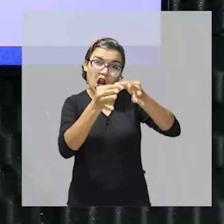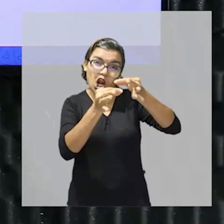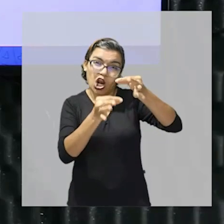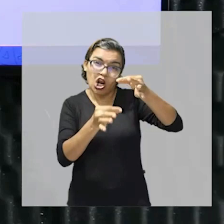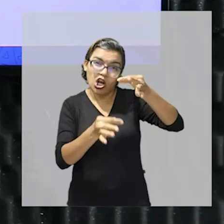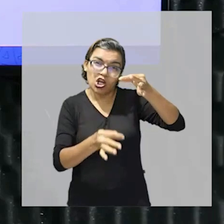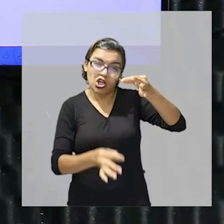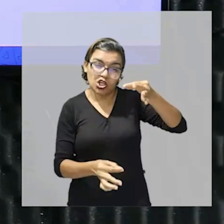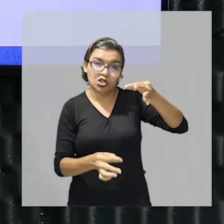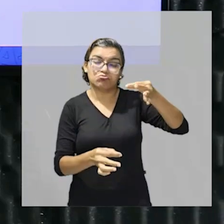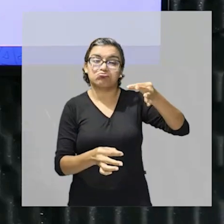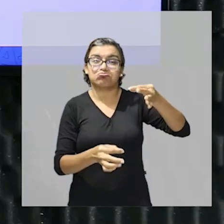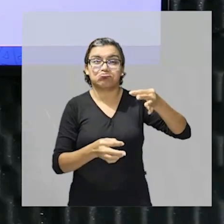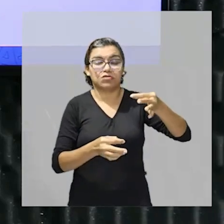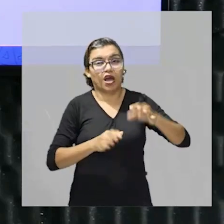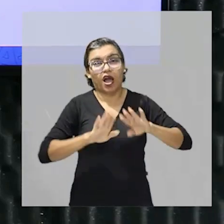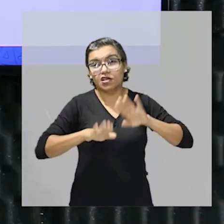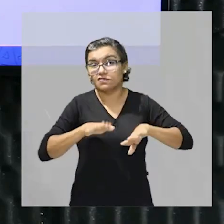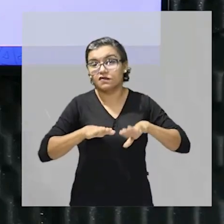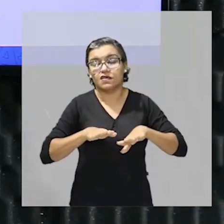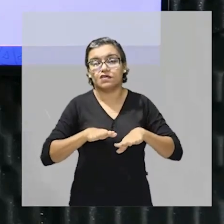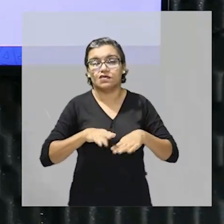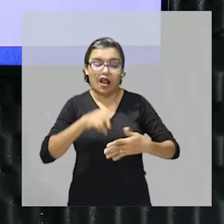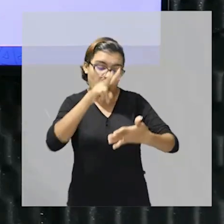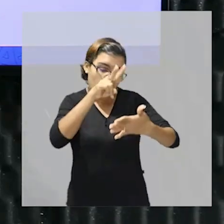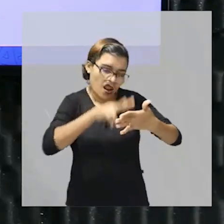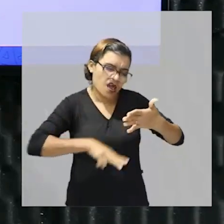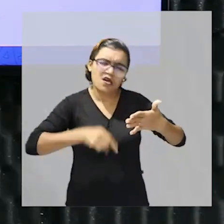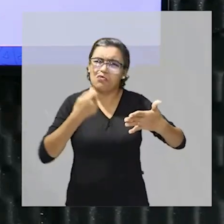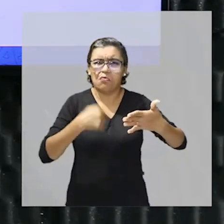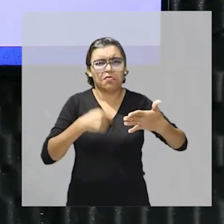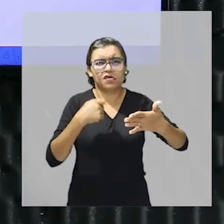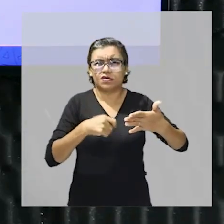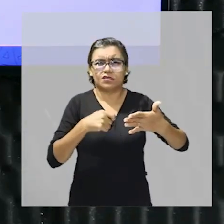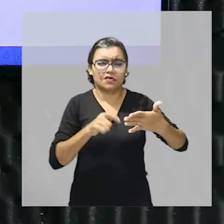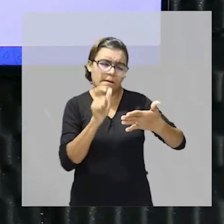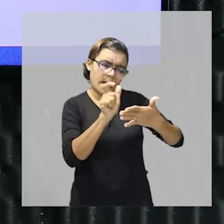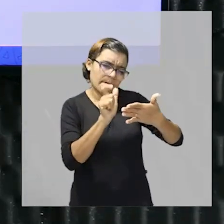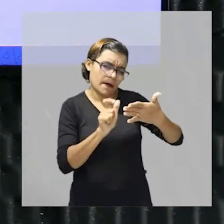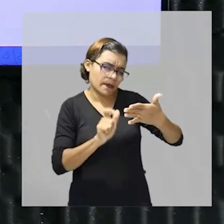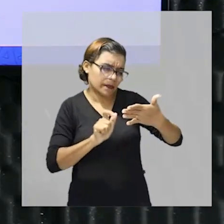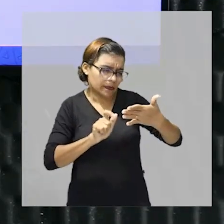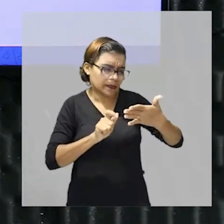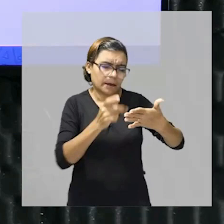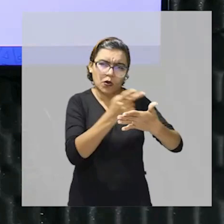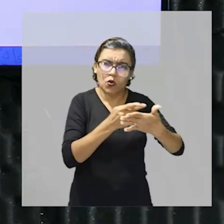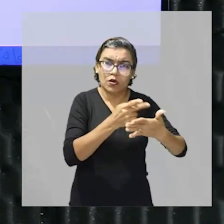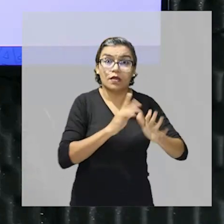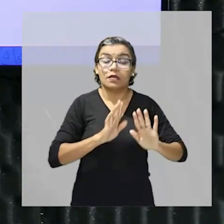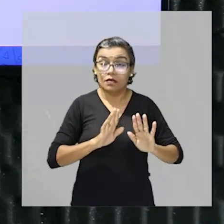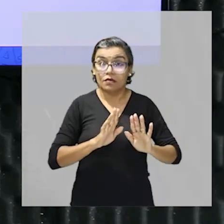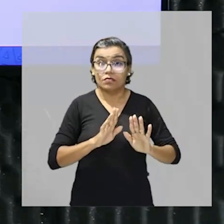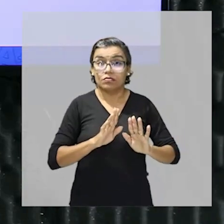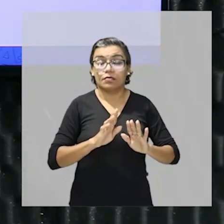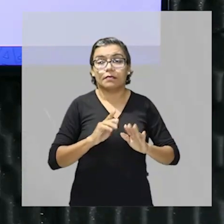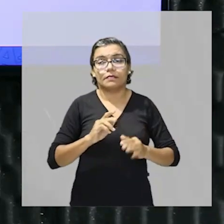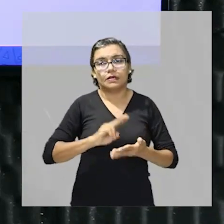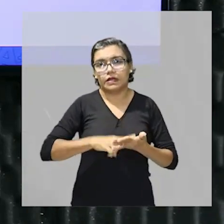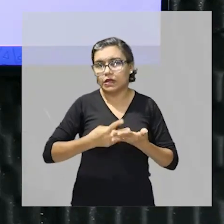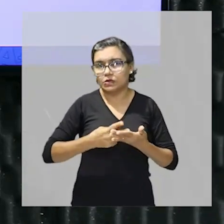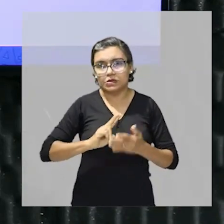que eu nem sempre vou precisar lê-lo ou encontrar e traduzir para responder a questão.